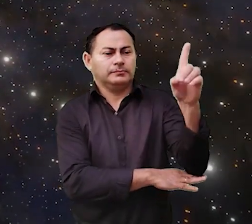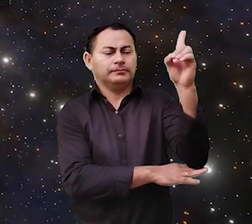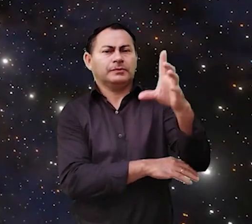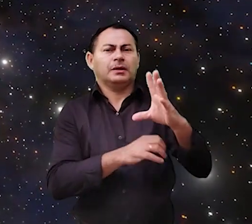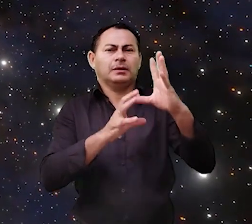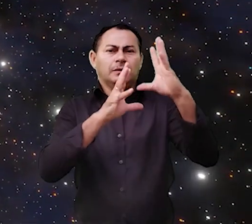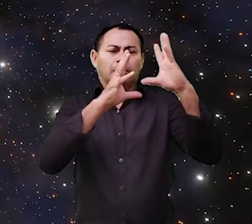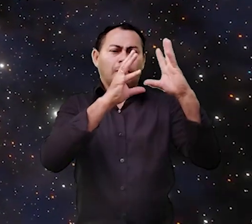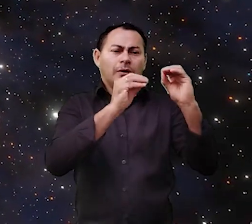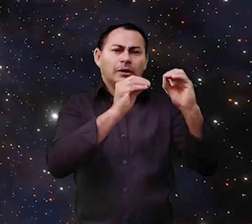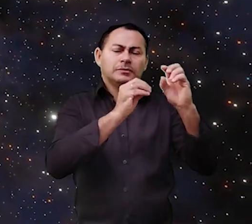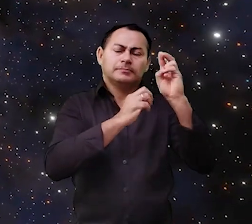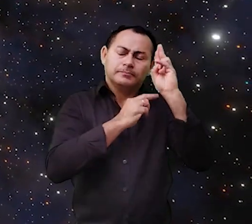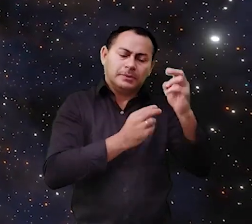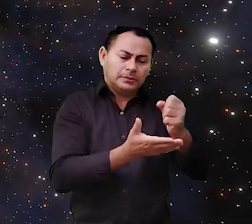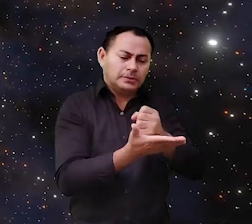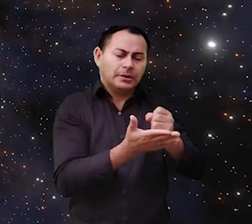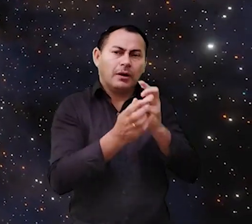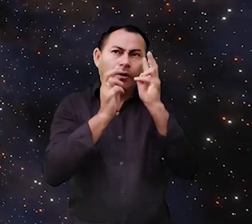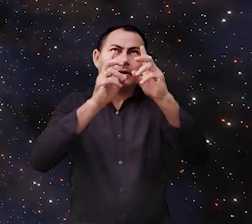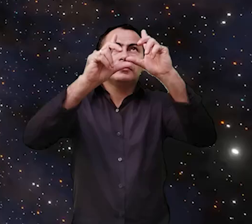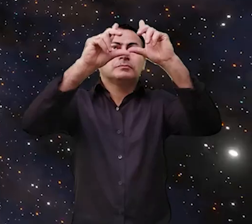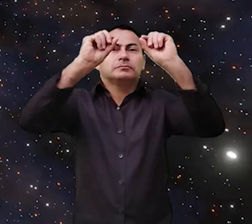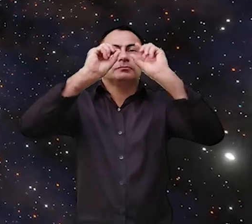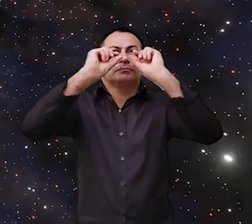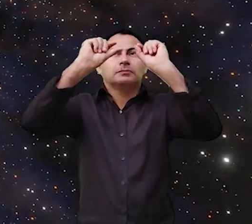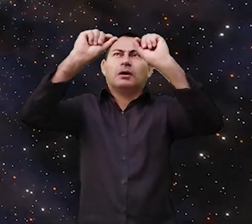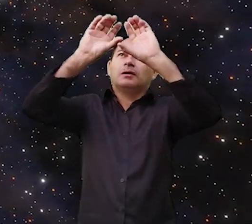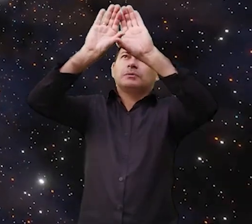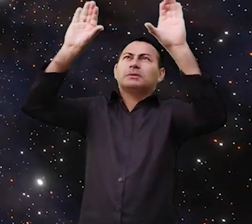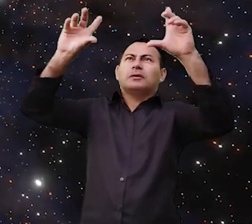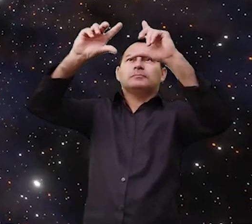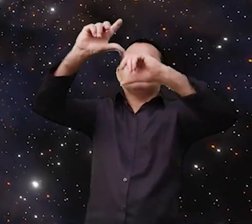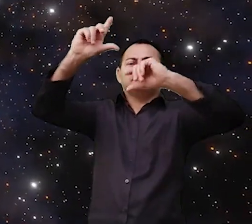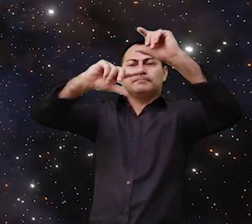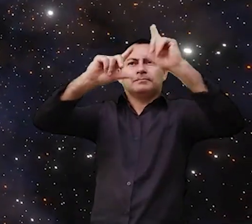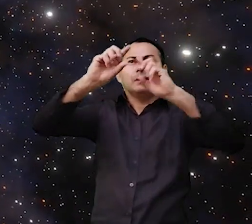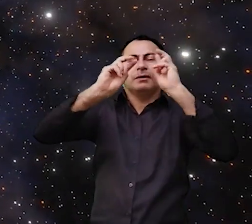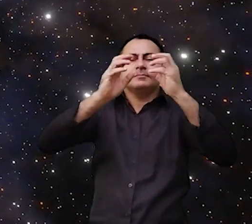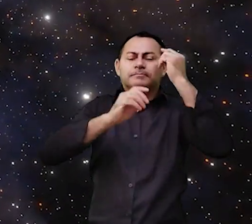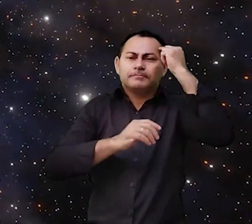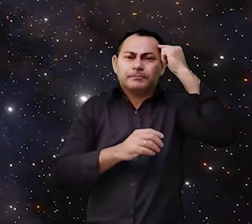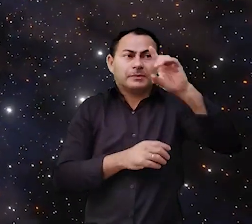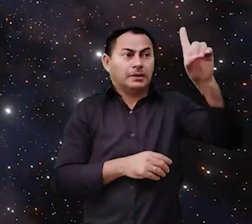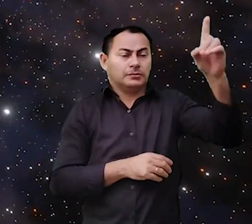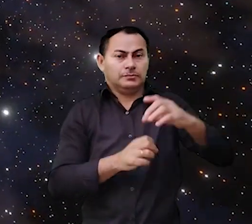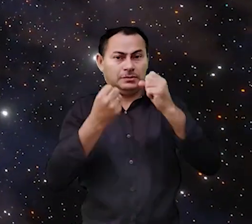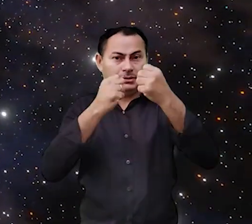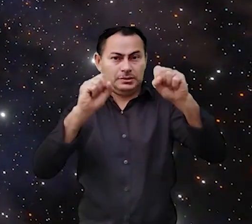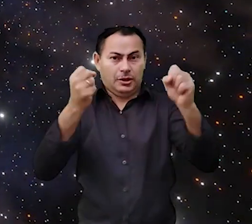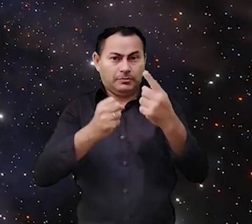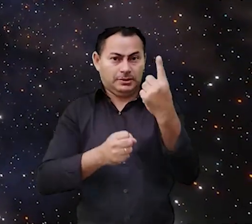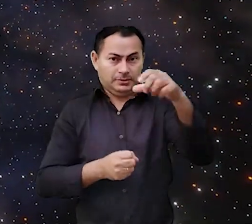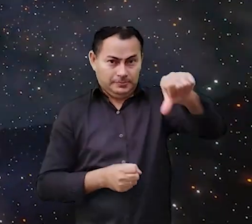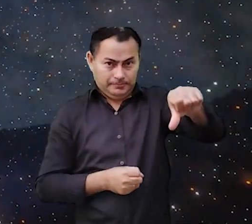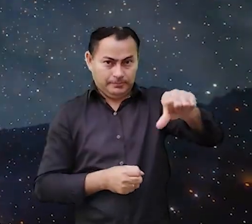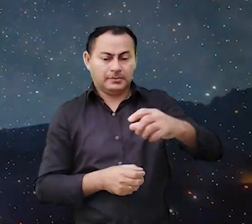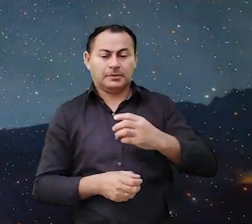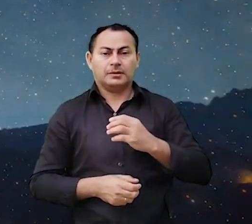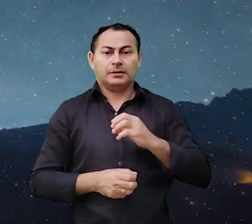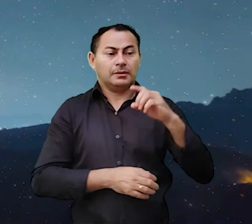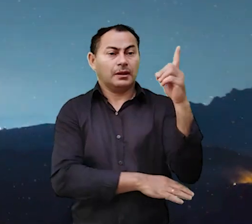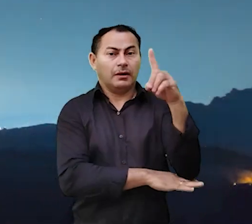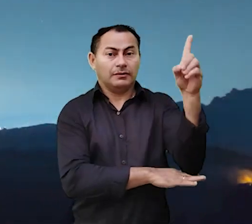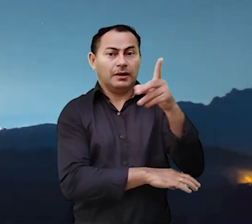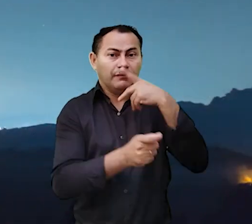passava muitas noites deitado no chão, olhando as estrelas e meditando sobre Deus. No Salmo 19, Davi está nos